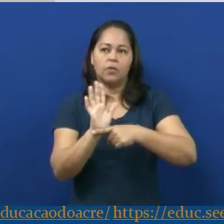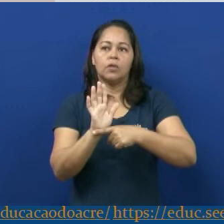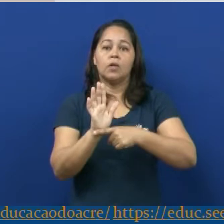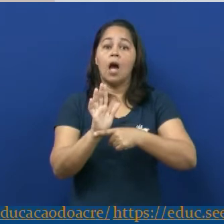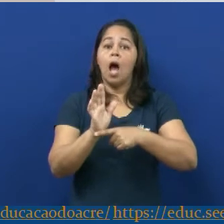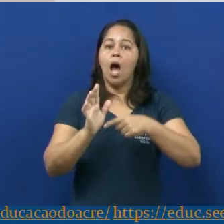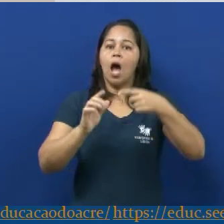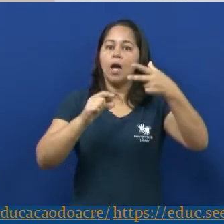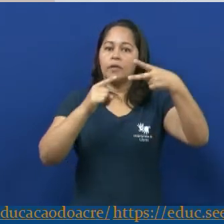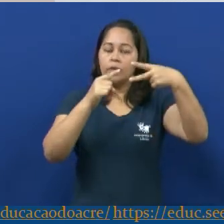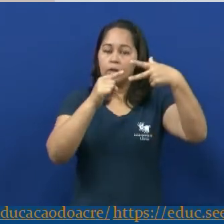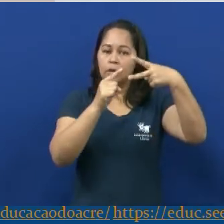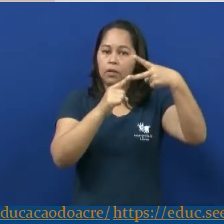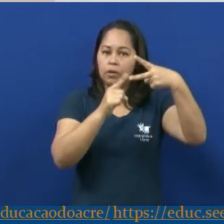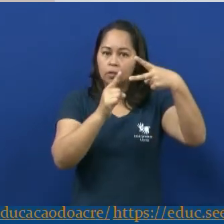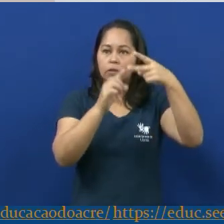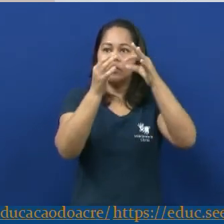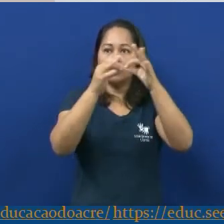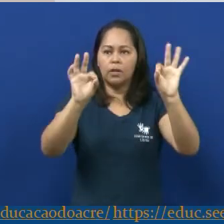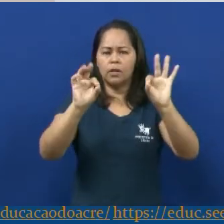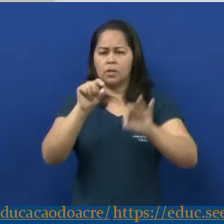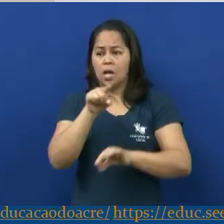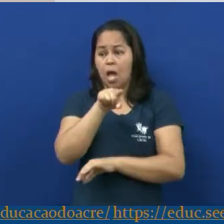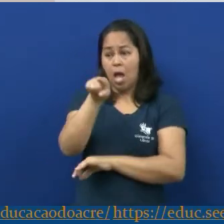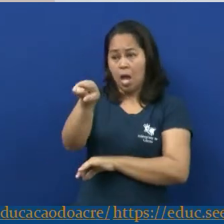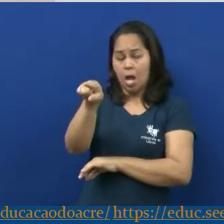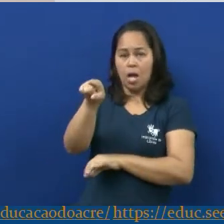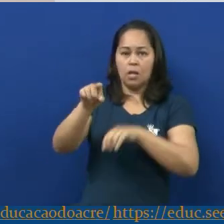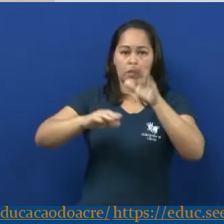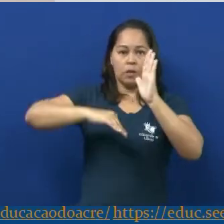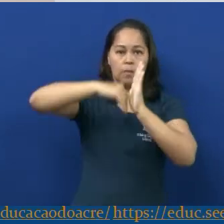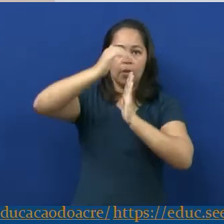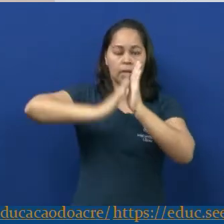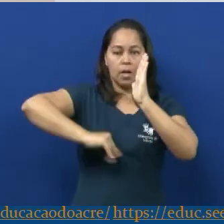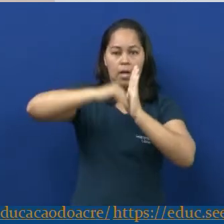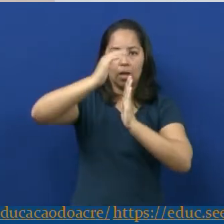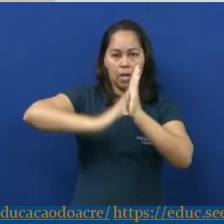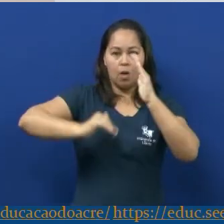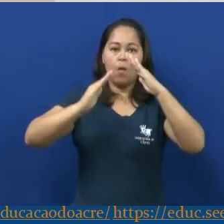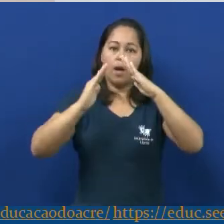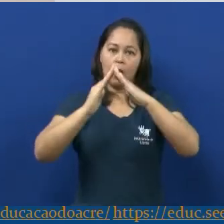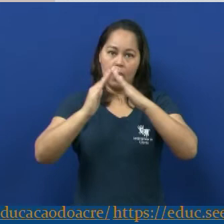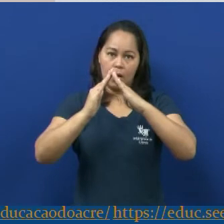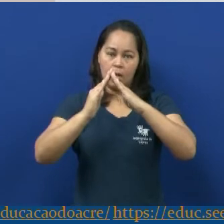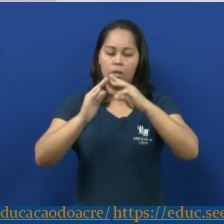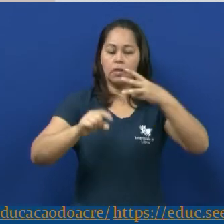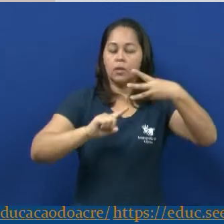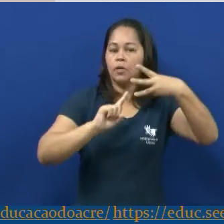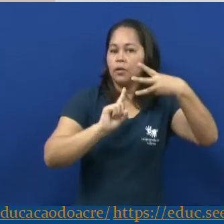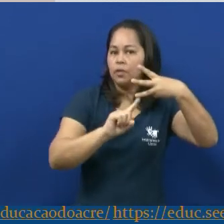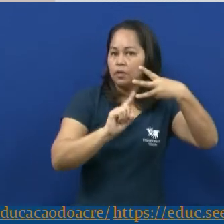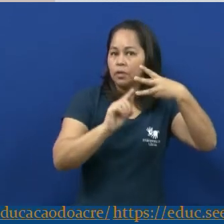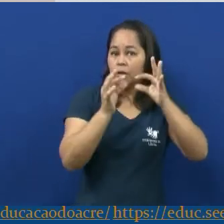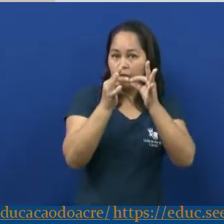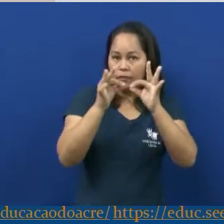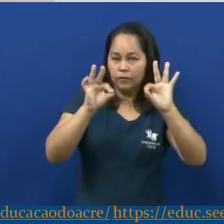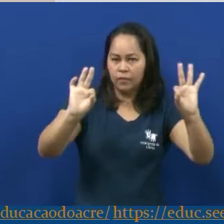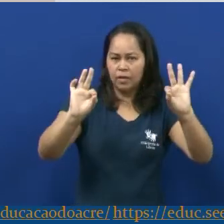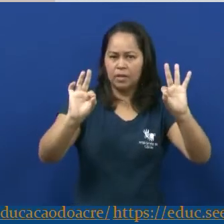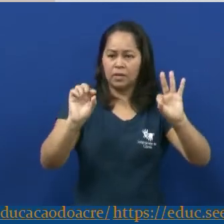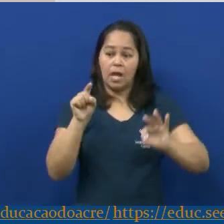de house eles pintaram a casa o riachense a lot ele dançou